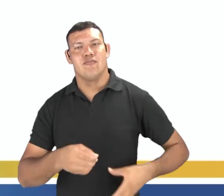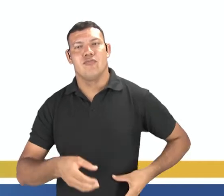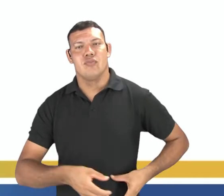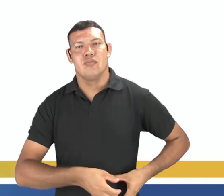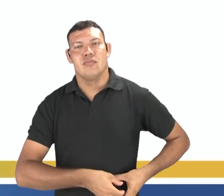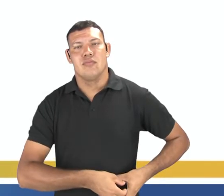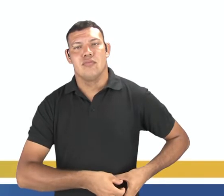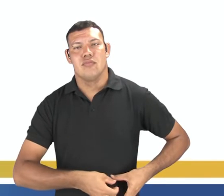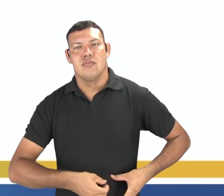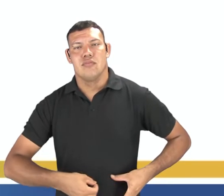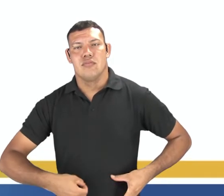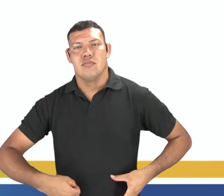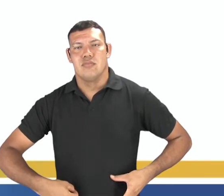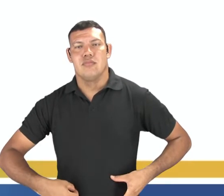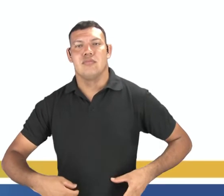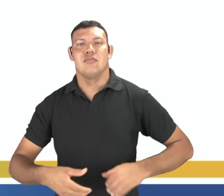óvulos.